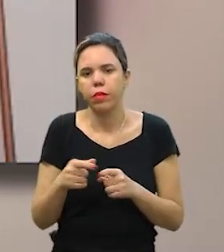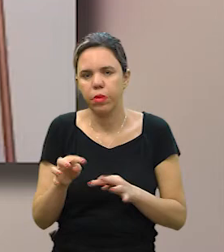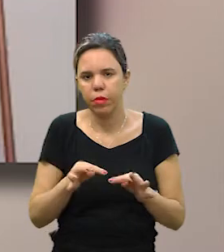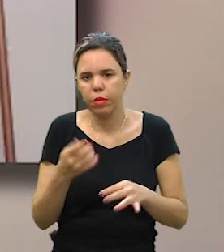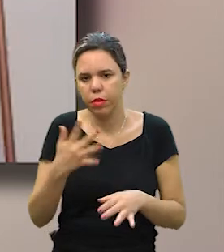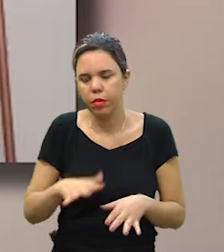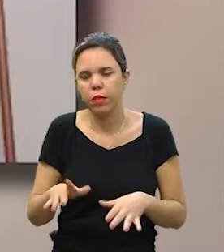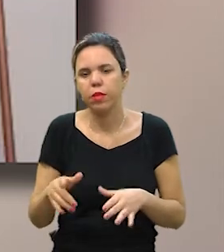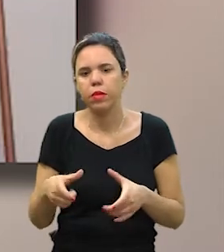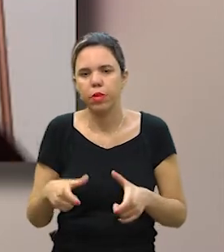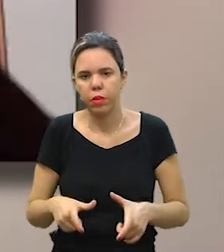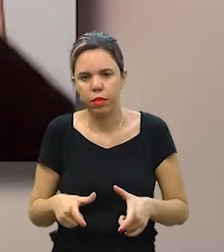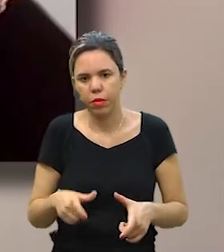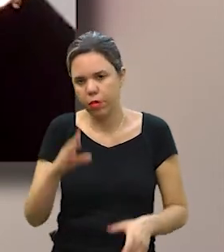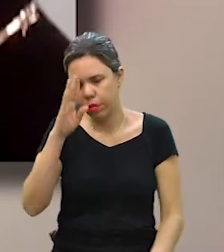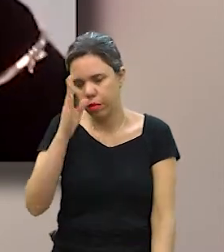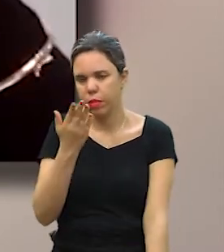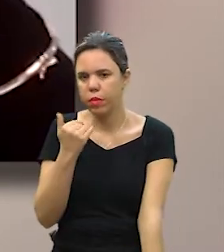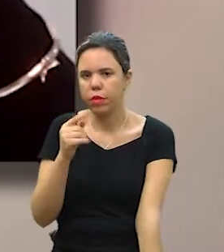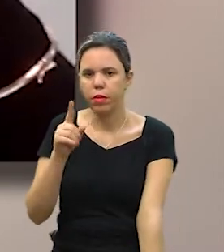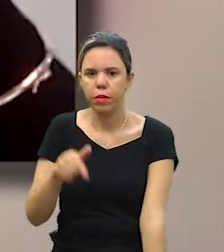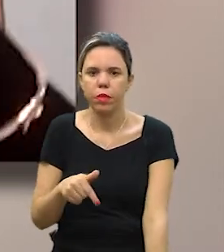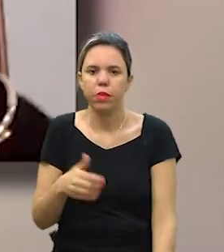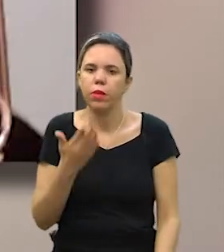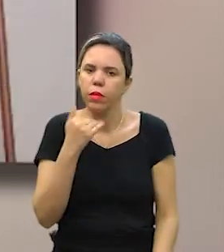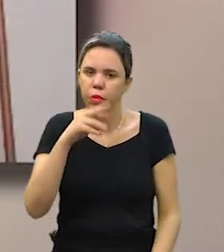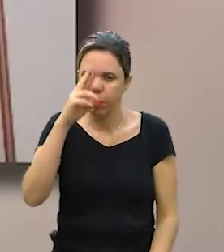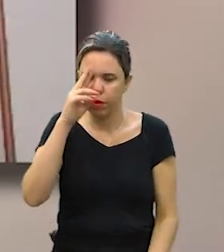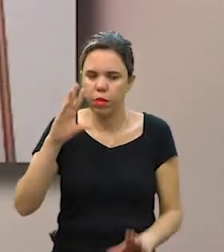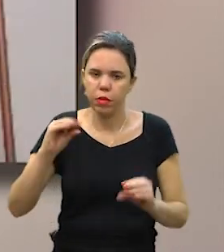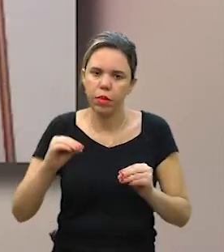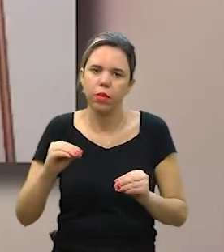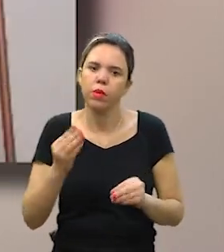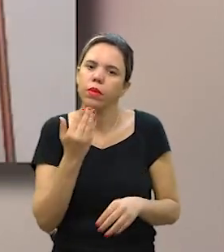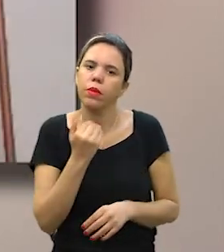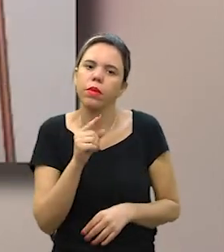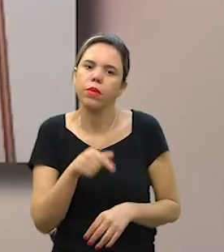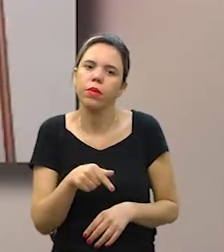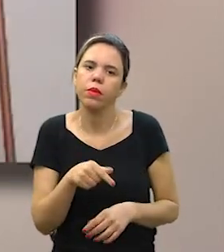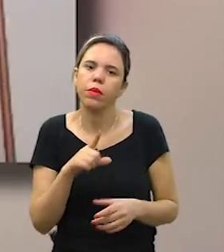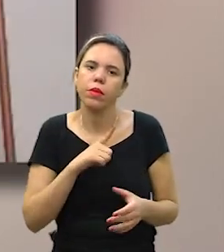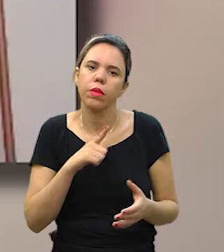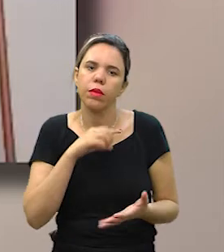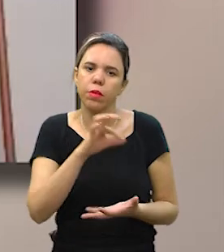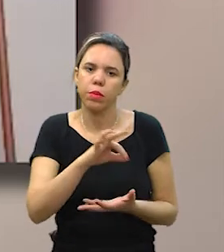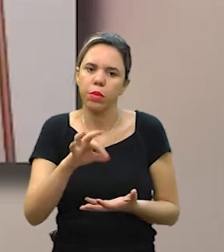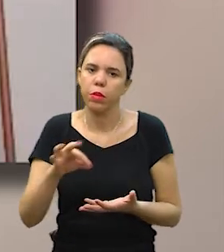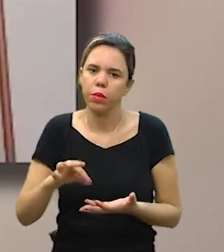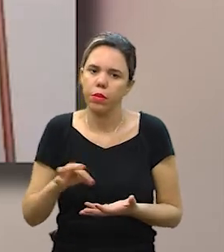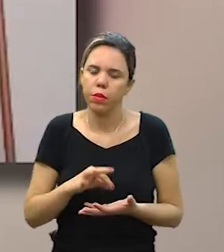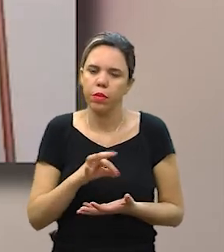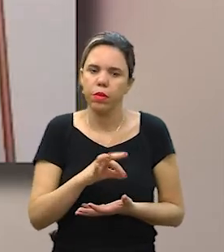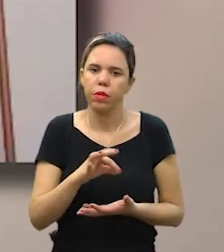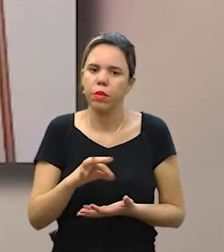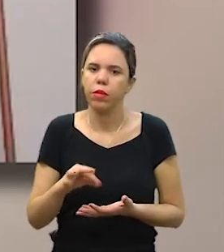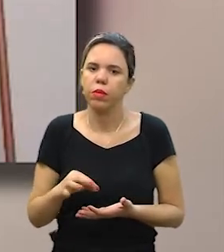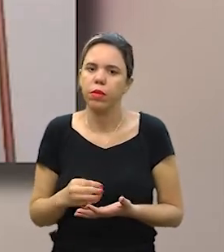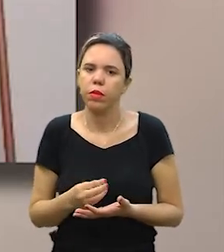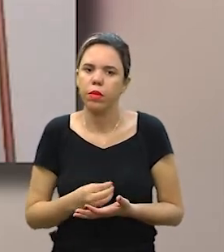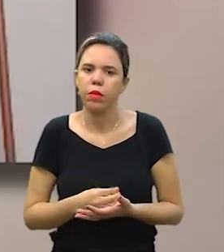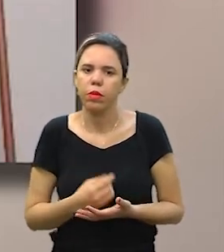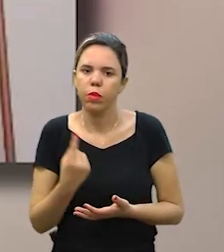recomenda, que esse pratinho da papa principal, que é a papa do almoço e o jantar, ele contenha